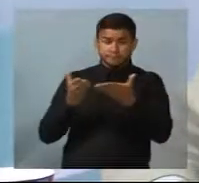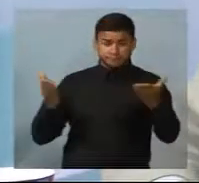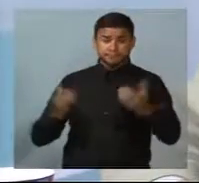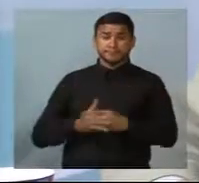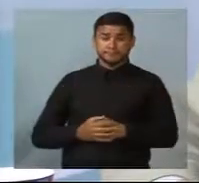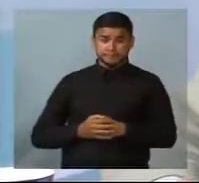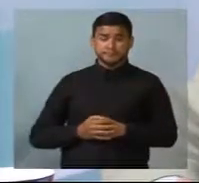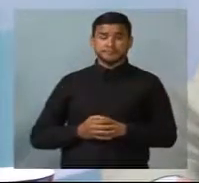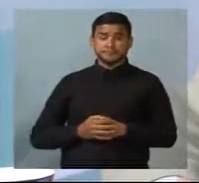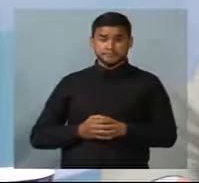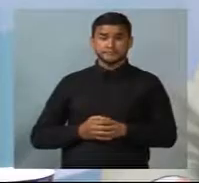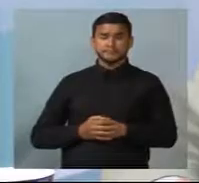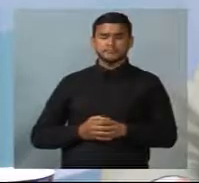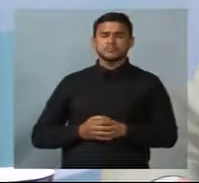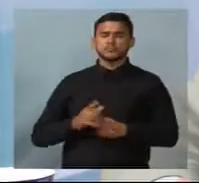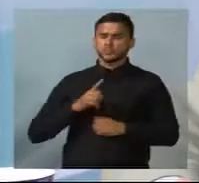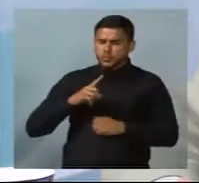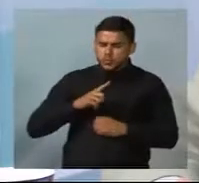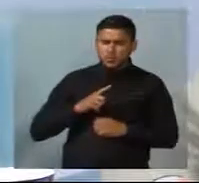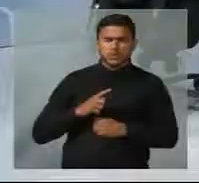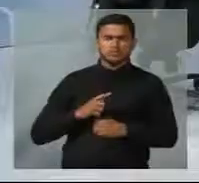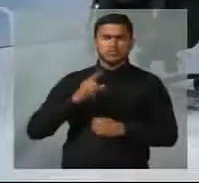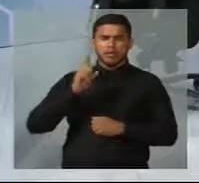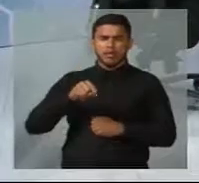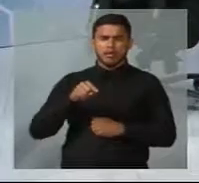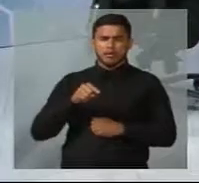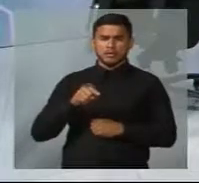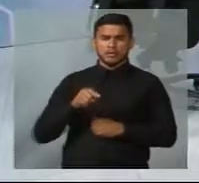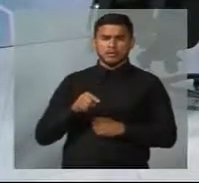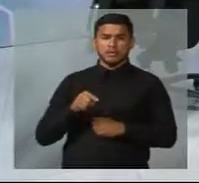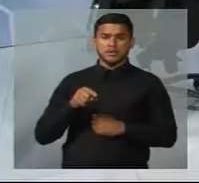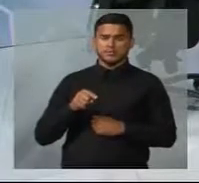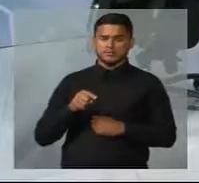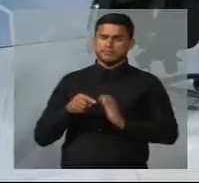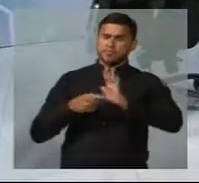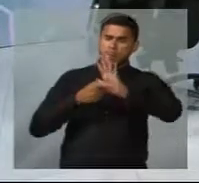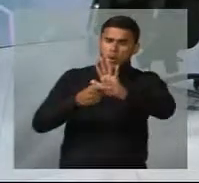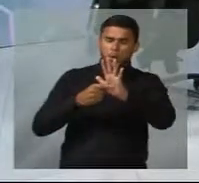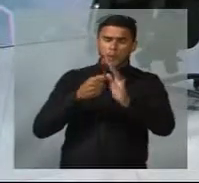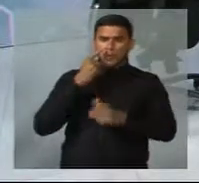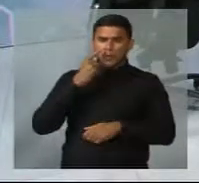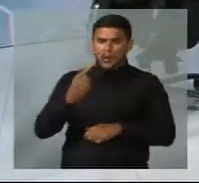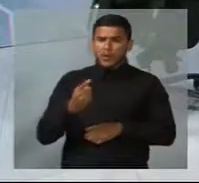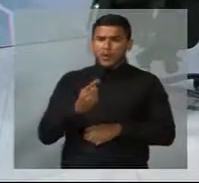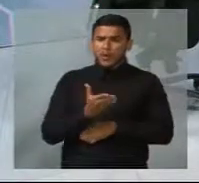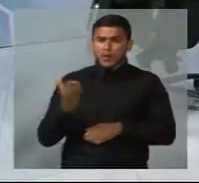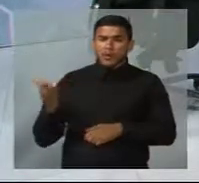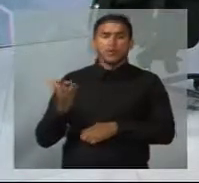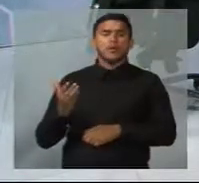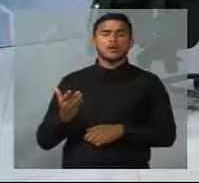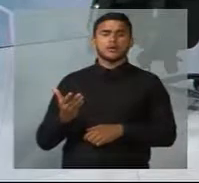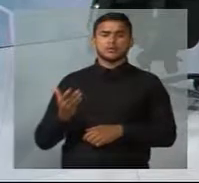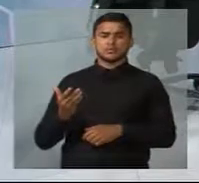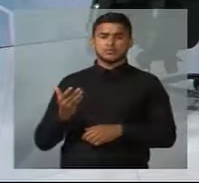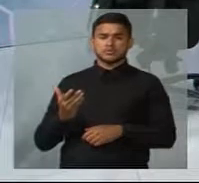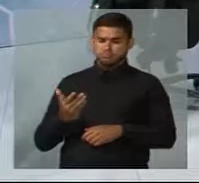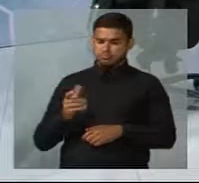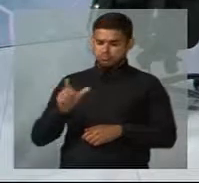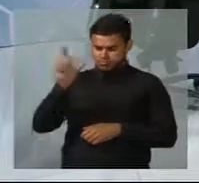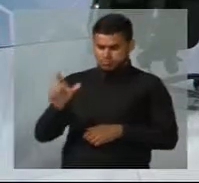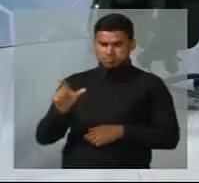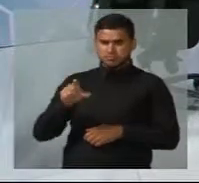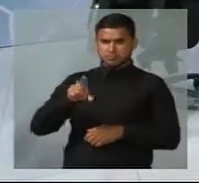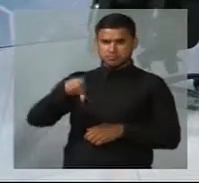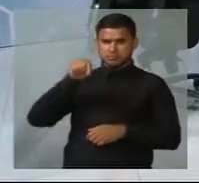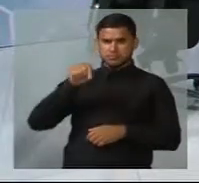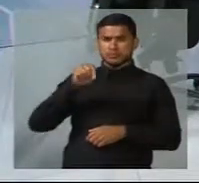político, voltar a participar, Roberto, do poder como coadjuvante, ou seja, coligado com um candidato viável, como no